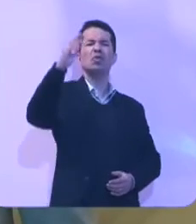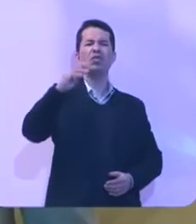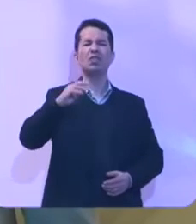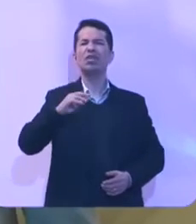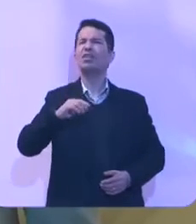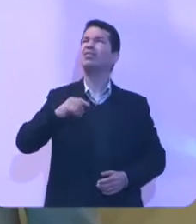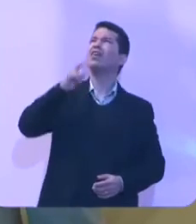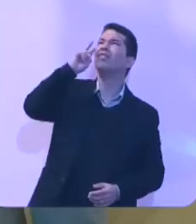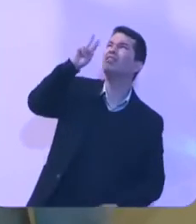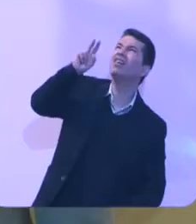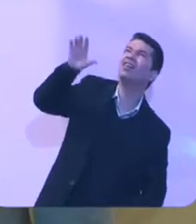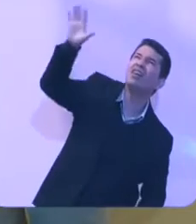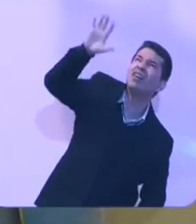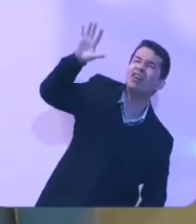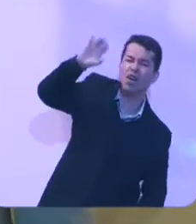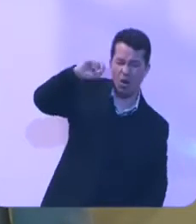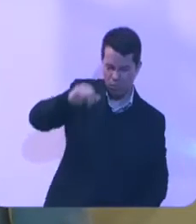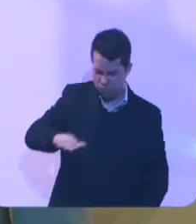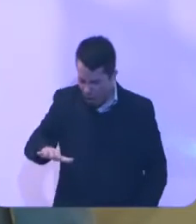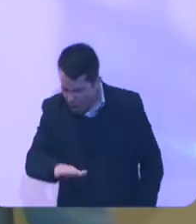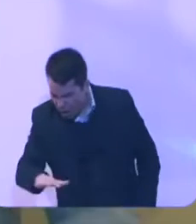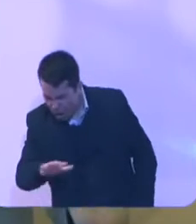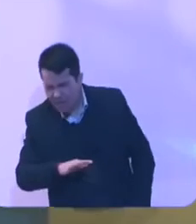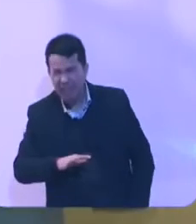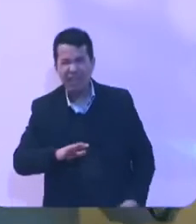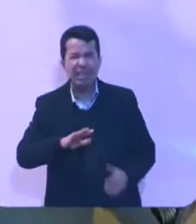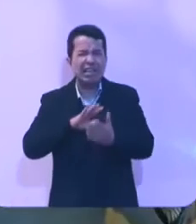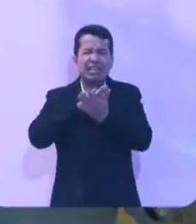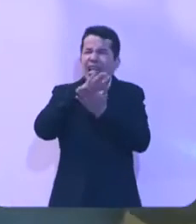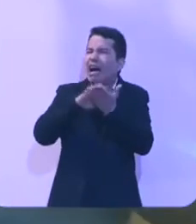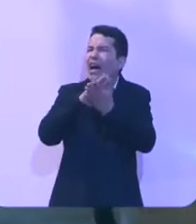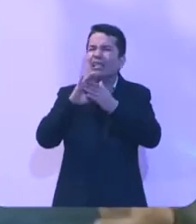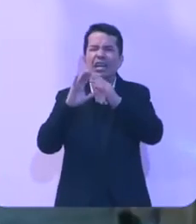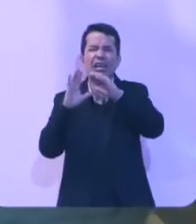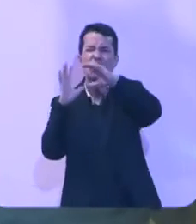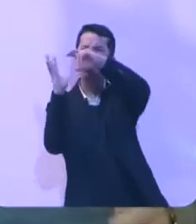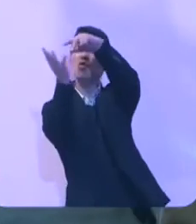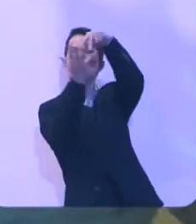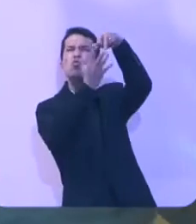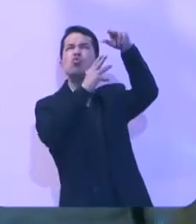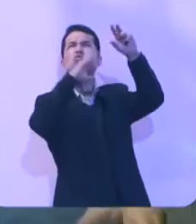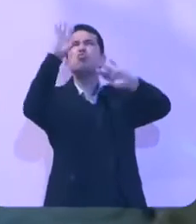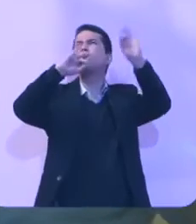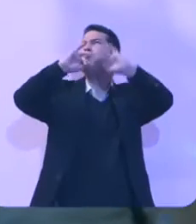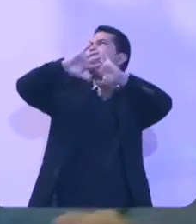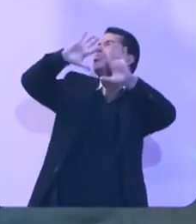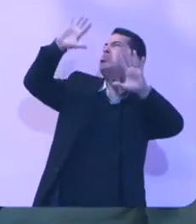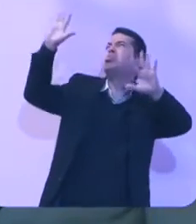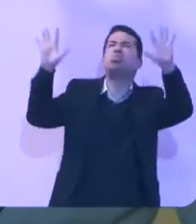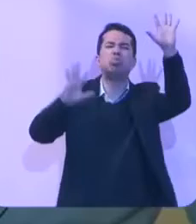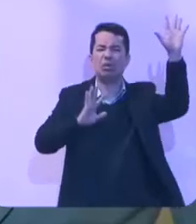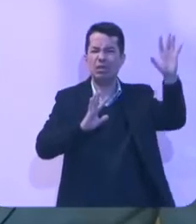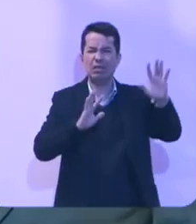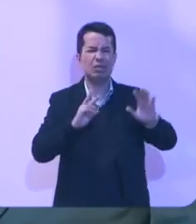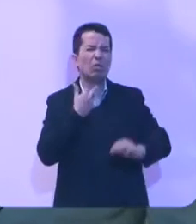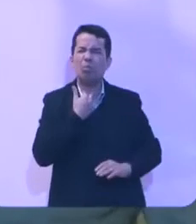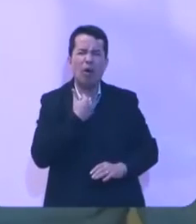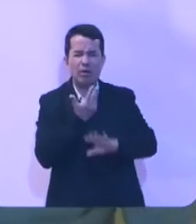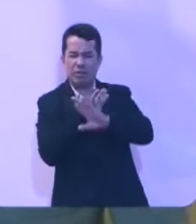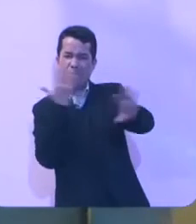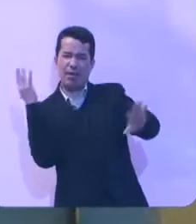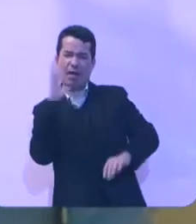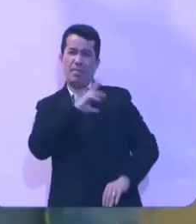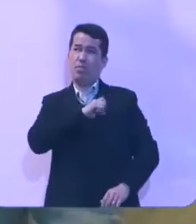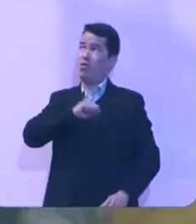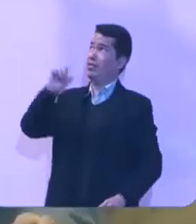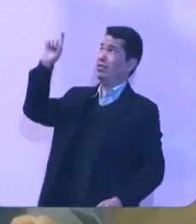nem o mundo lá de cima, nem o mundo lá de baixo. Em todo o universo não há nada que possa nos separar do amor de Deus, que